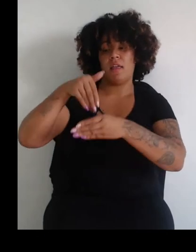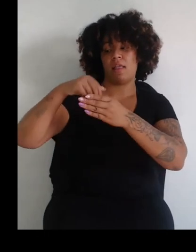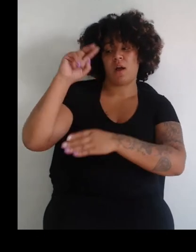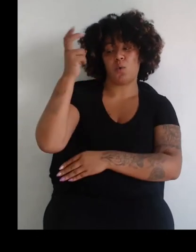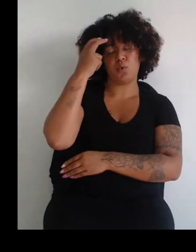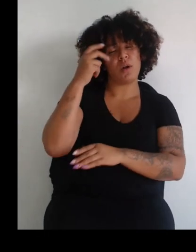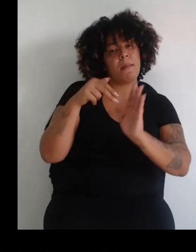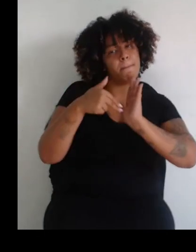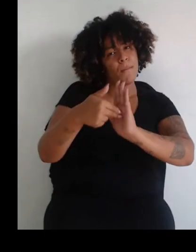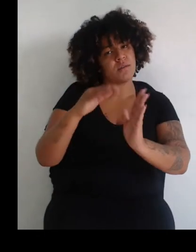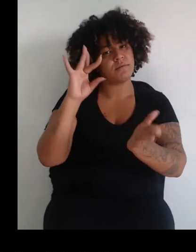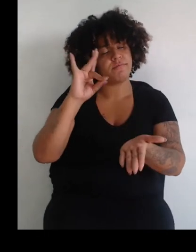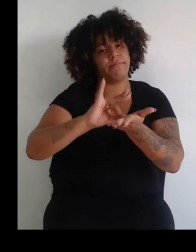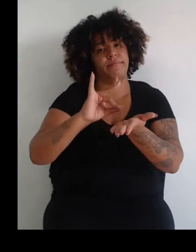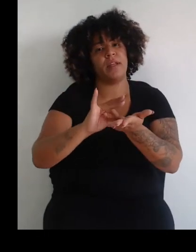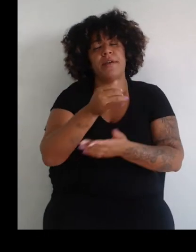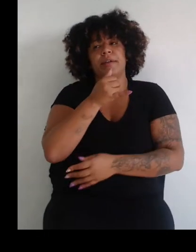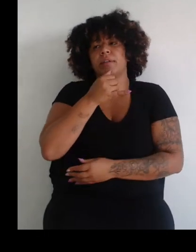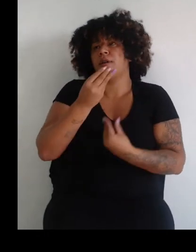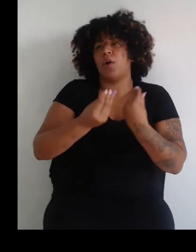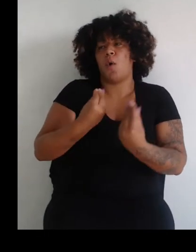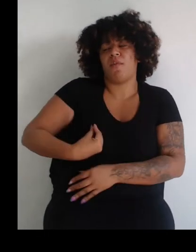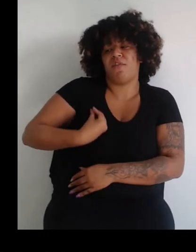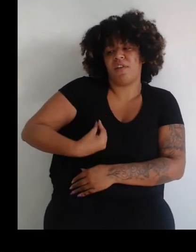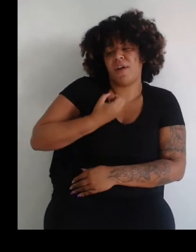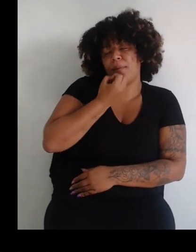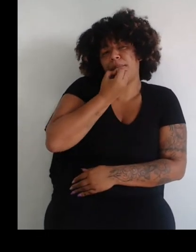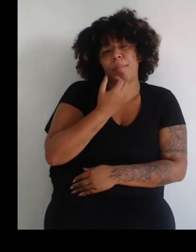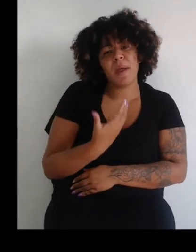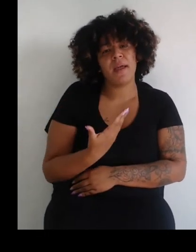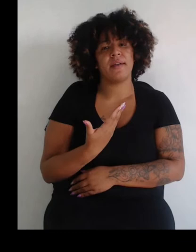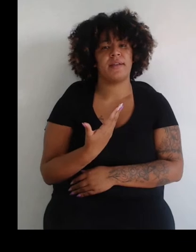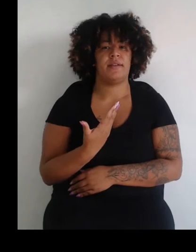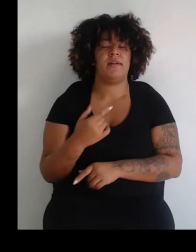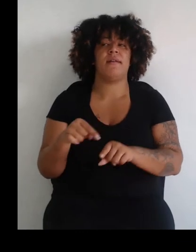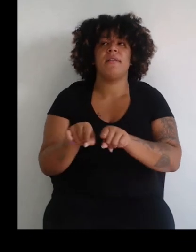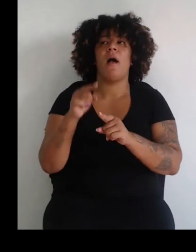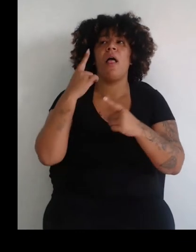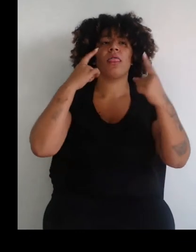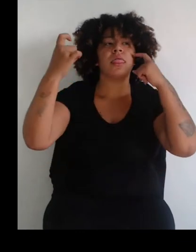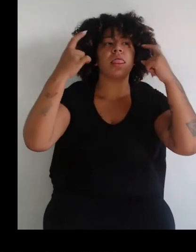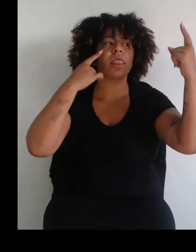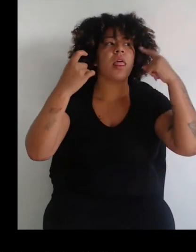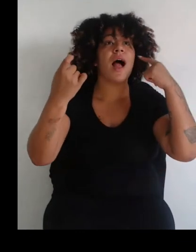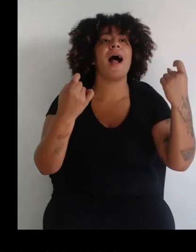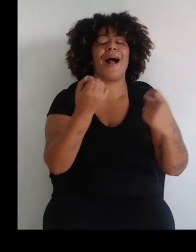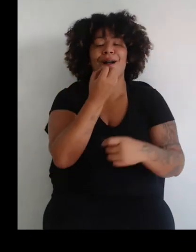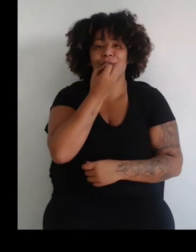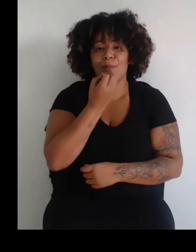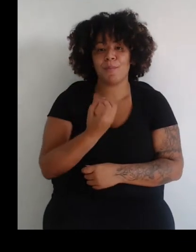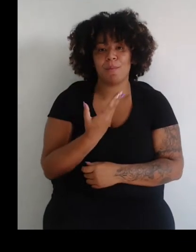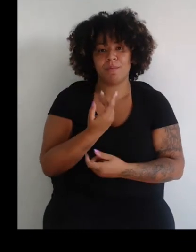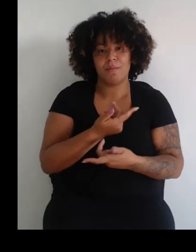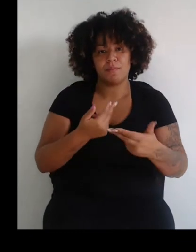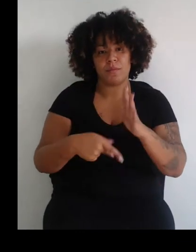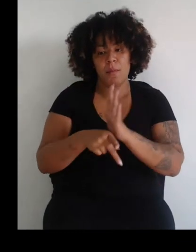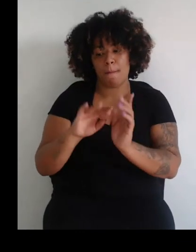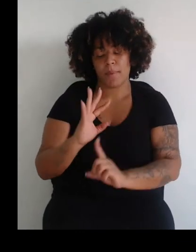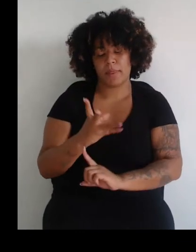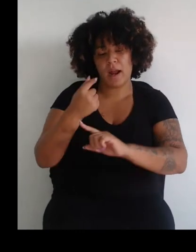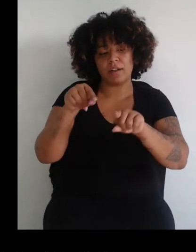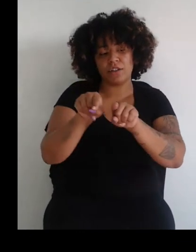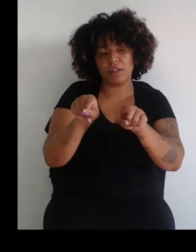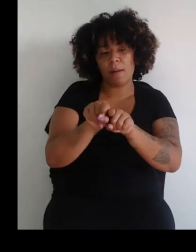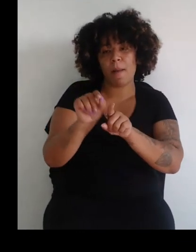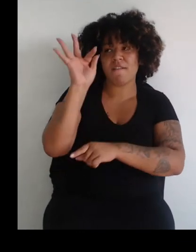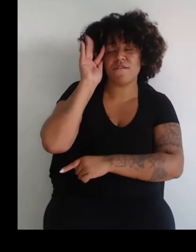no estado de bem-estar social criações como conselho de artes a Filosofia e Arte